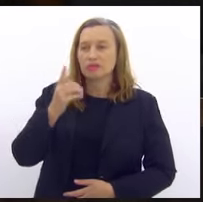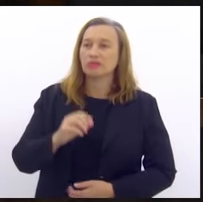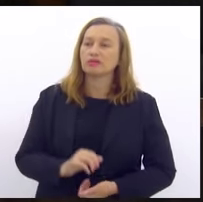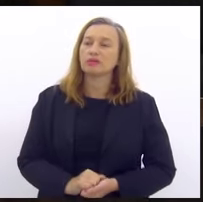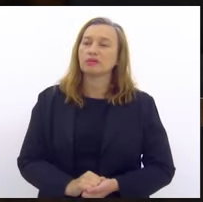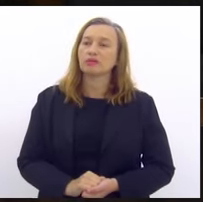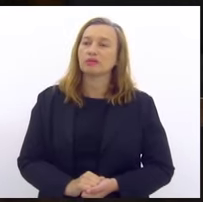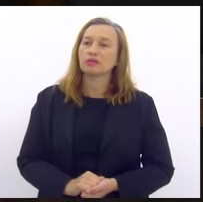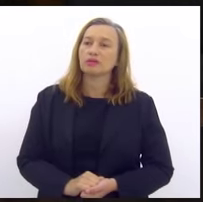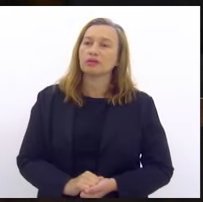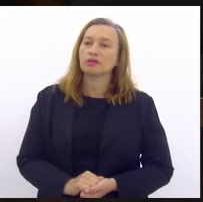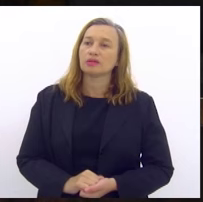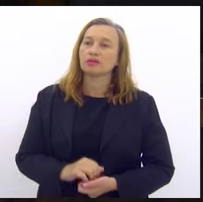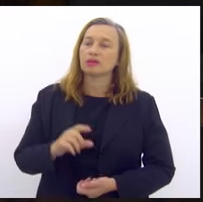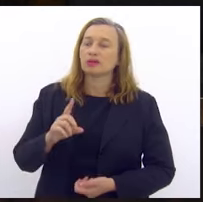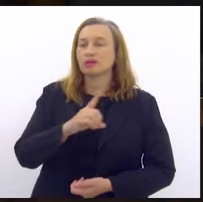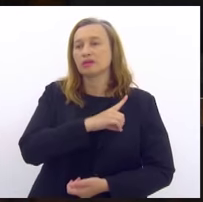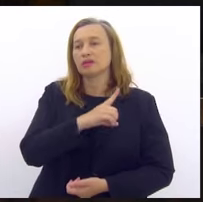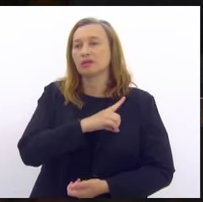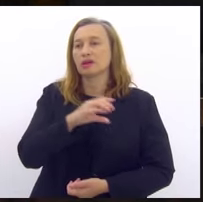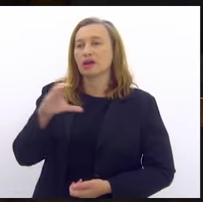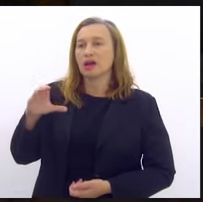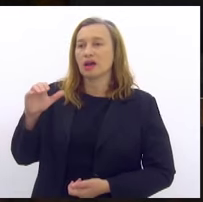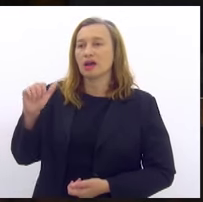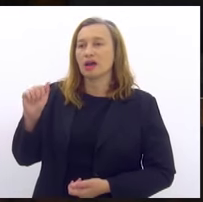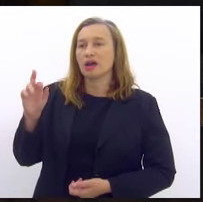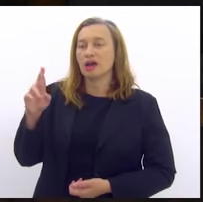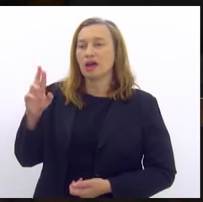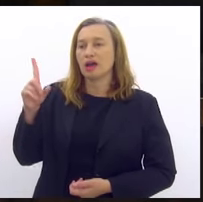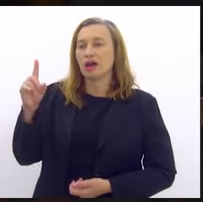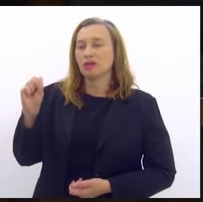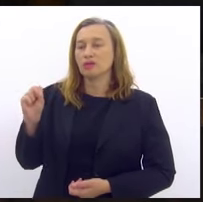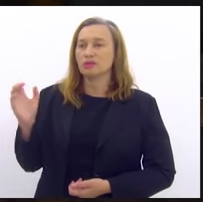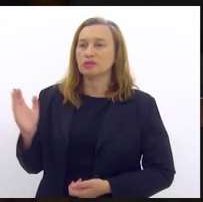Deputado delegado Carlos Augusto.